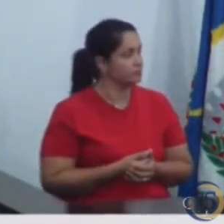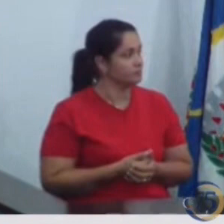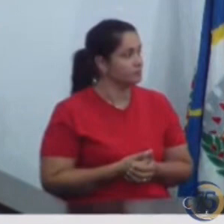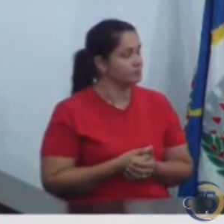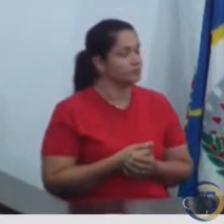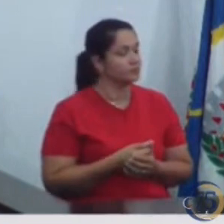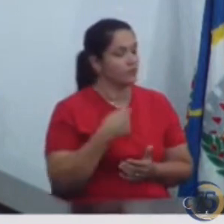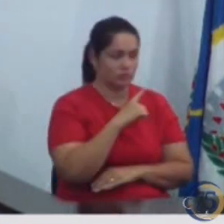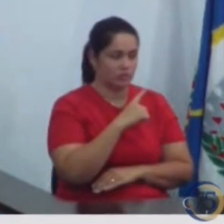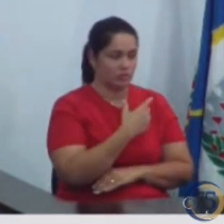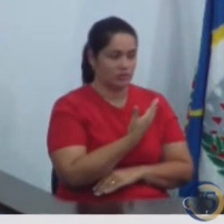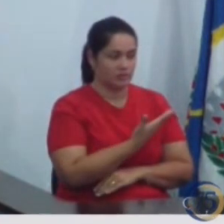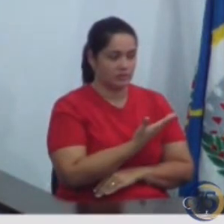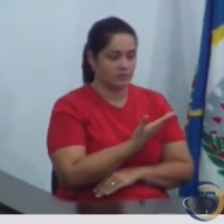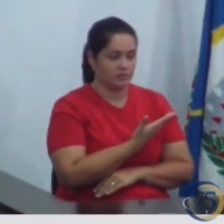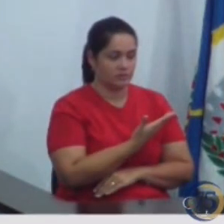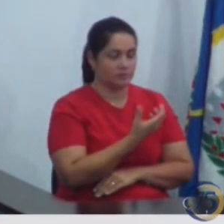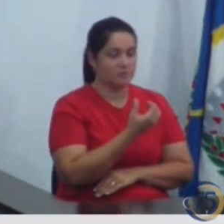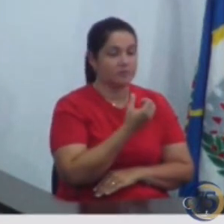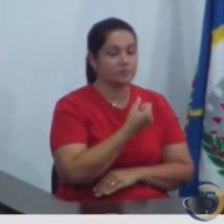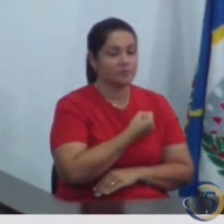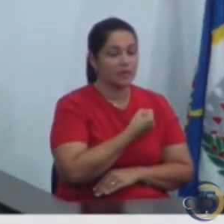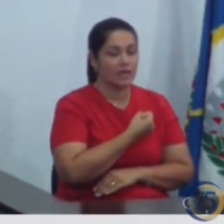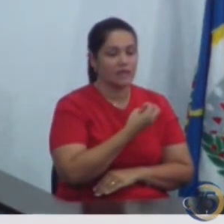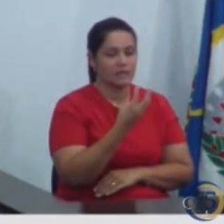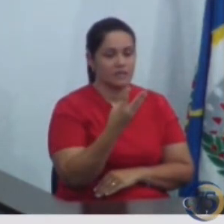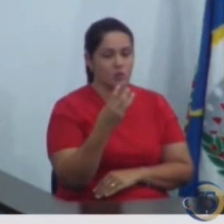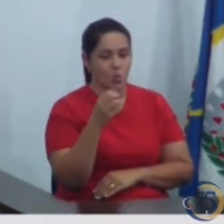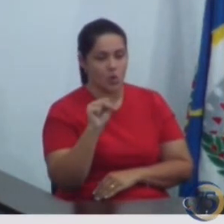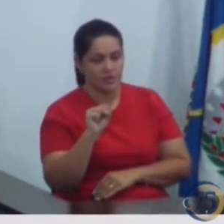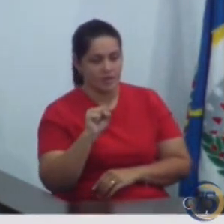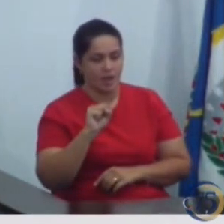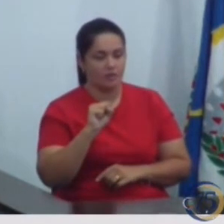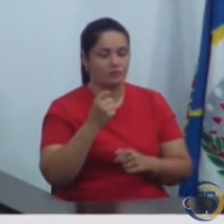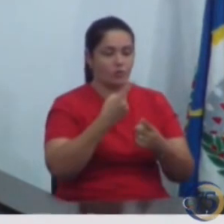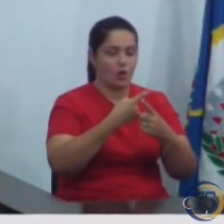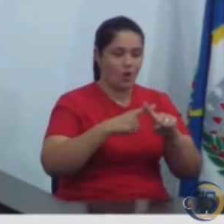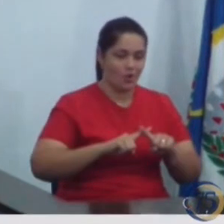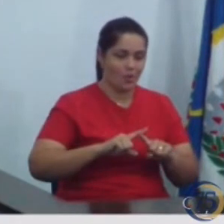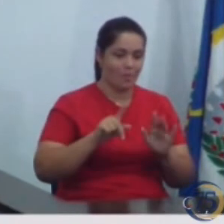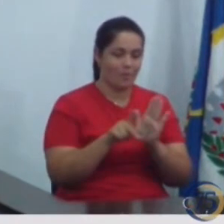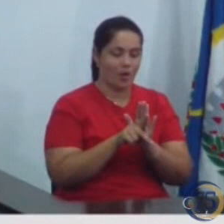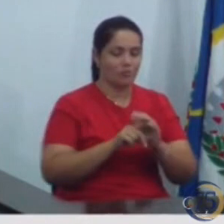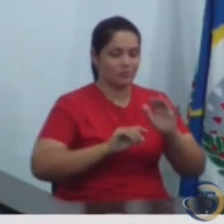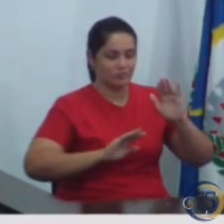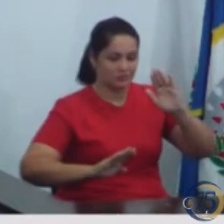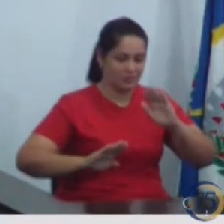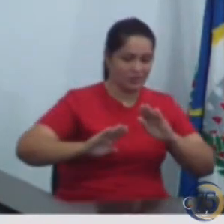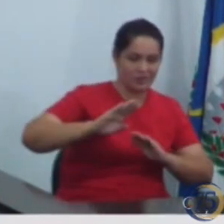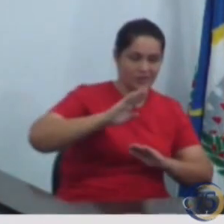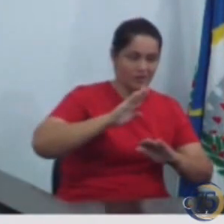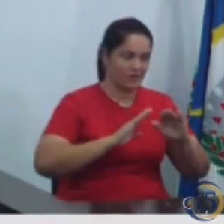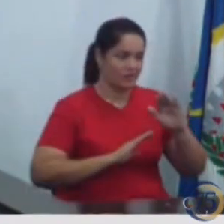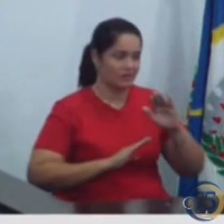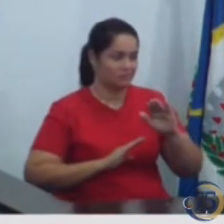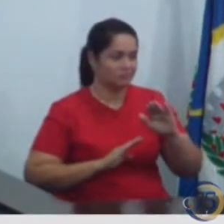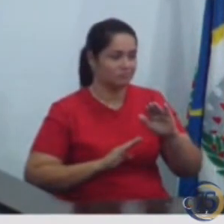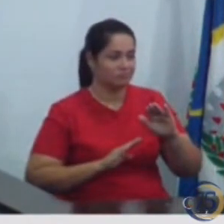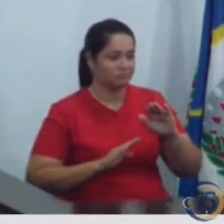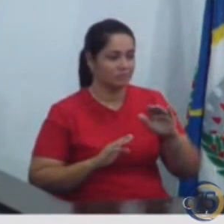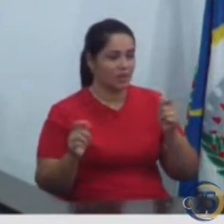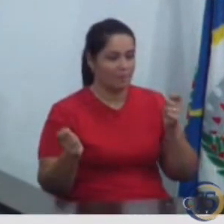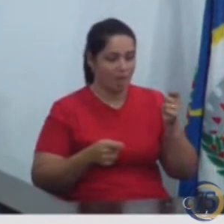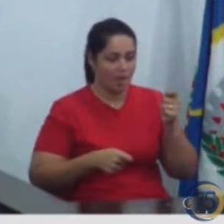Professor Djalma Nogueira parabenizou os organizadores do festival de capoeira realizado em Votuporanga no final de semana